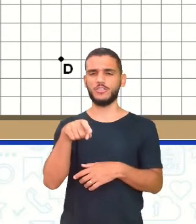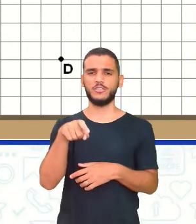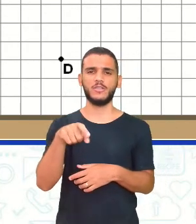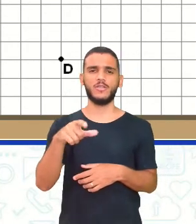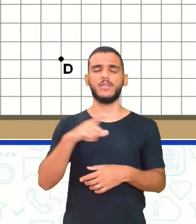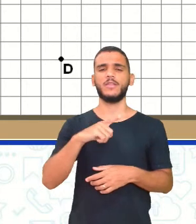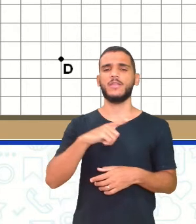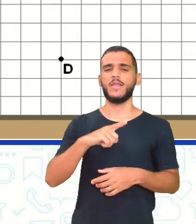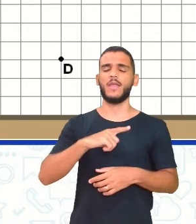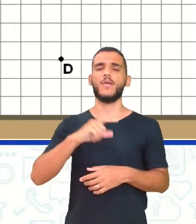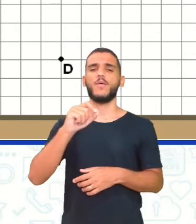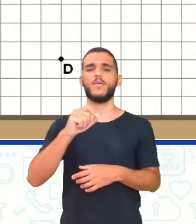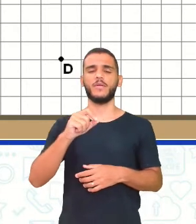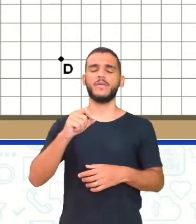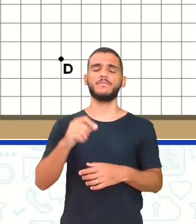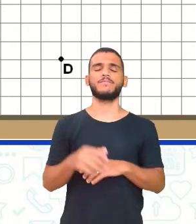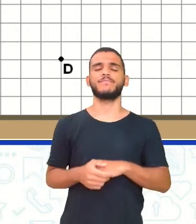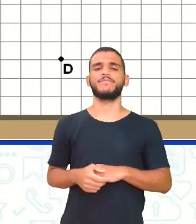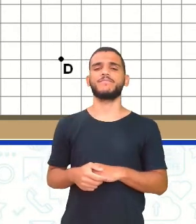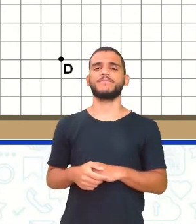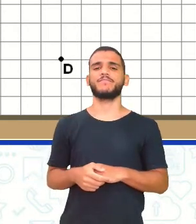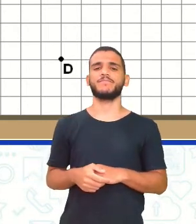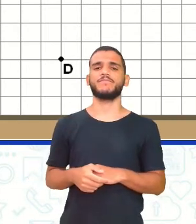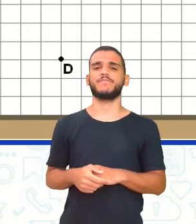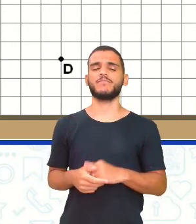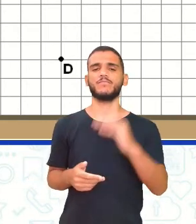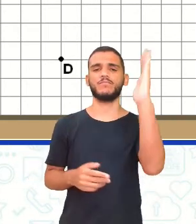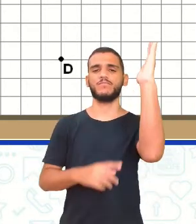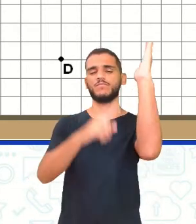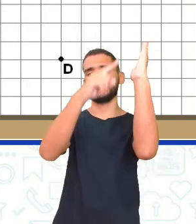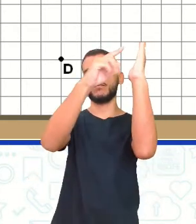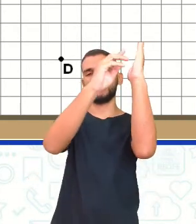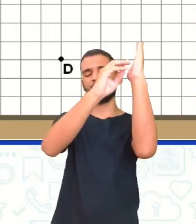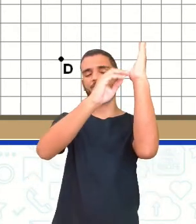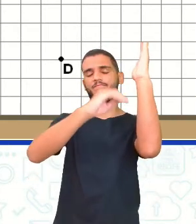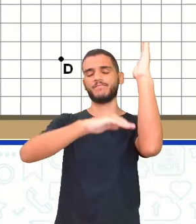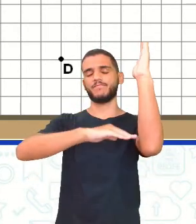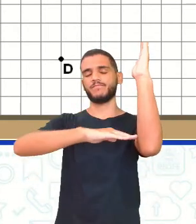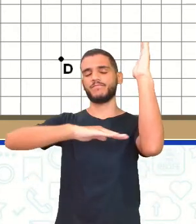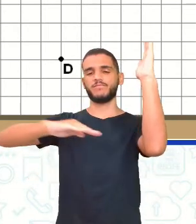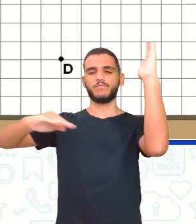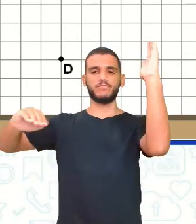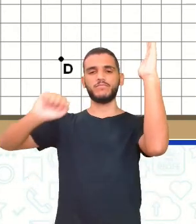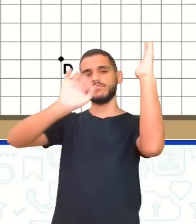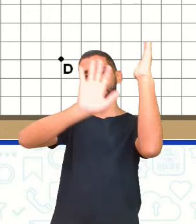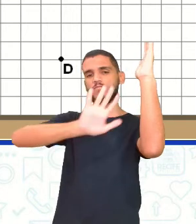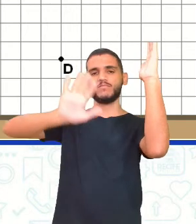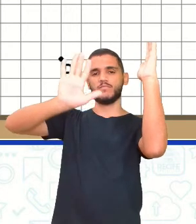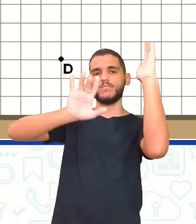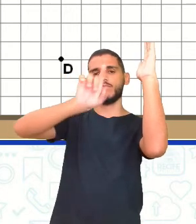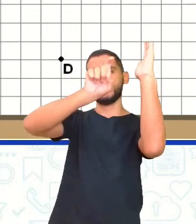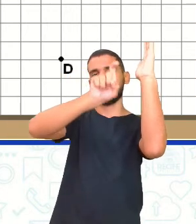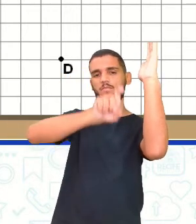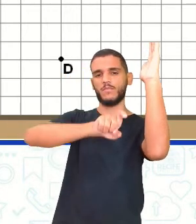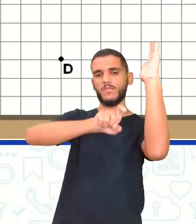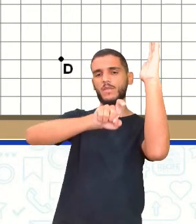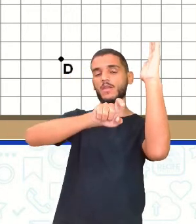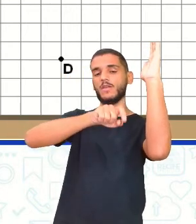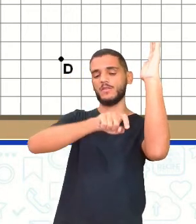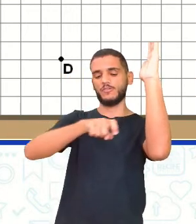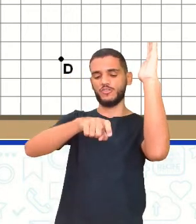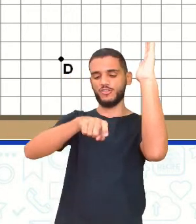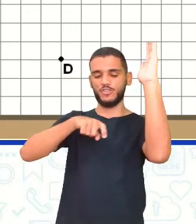uma perpendicular em relação ao X, eixo da abscissa, eu chego no menos